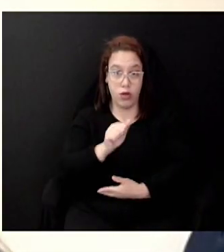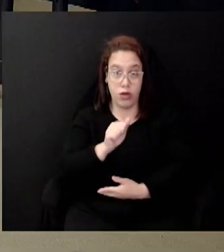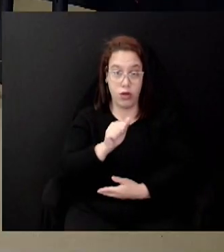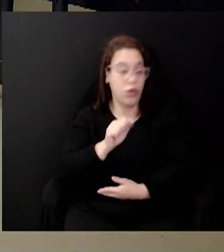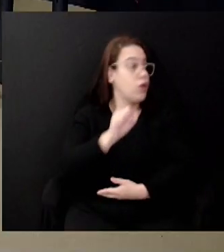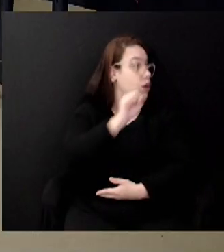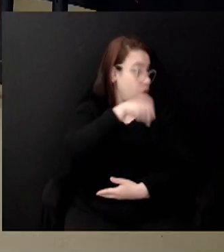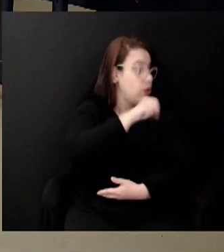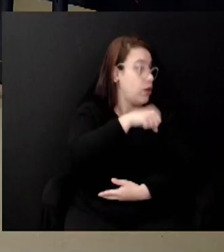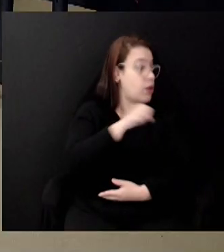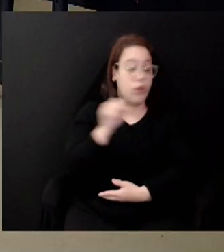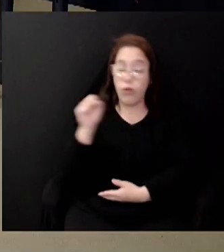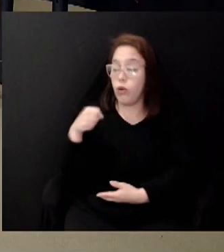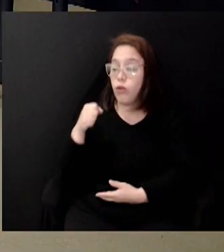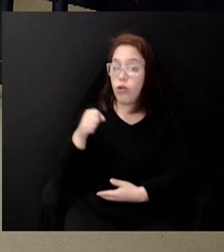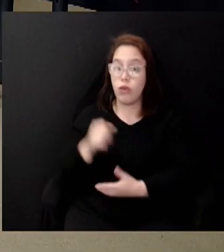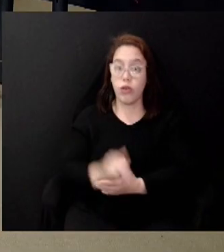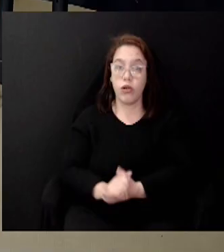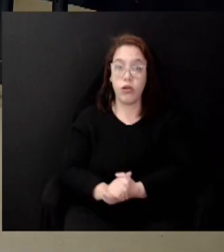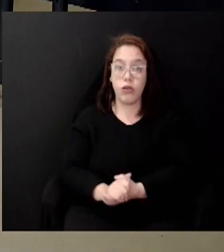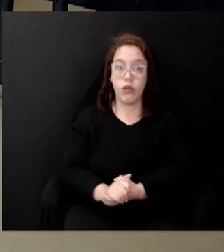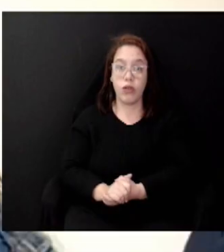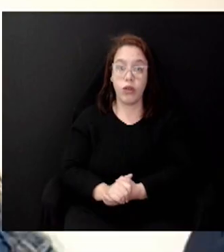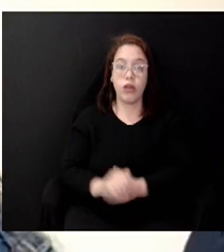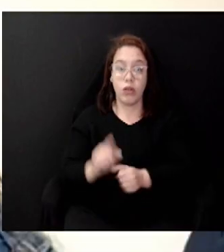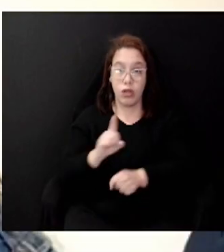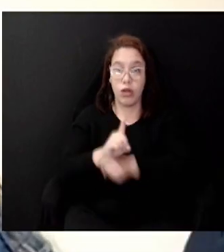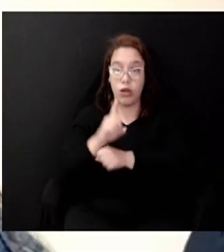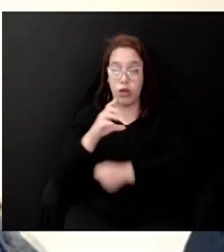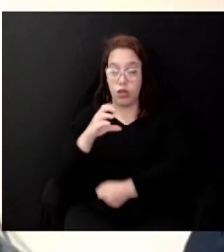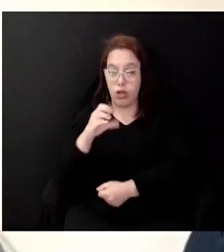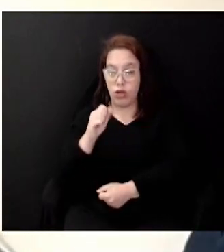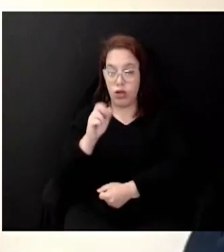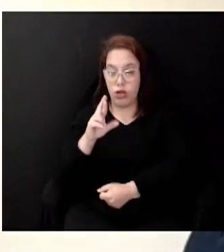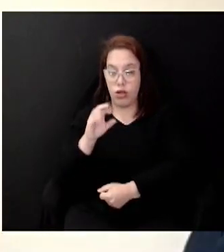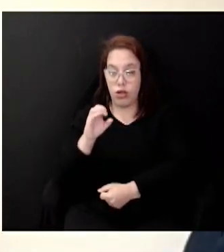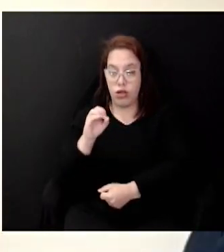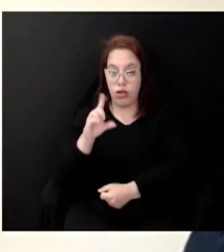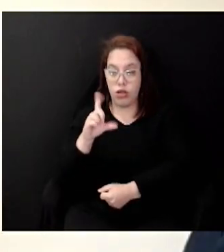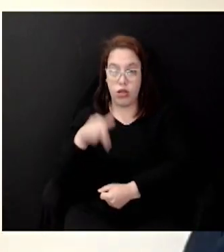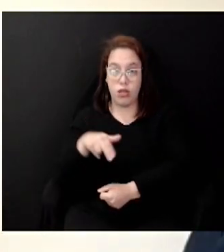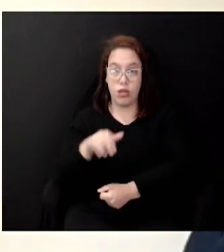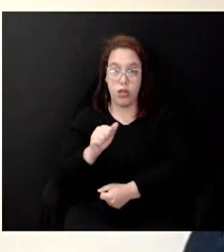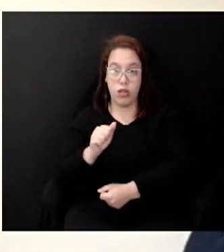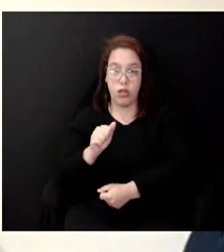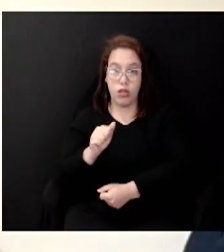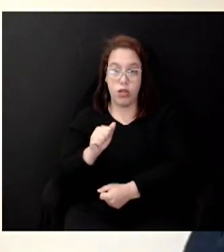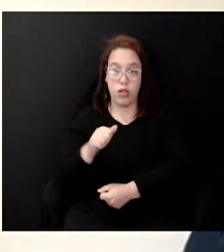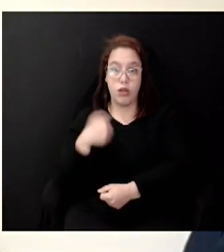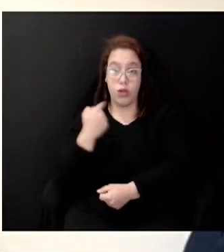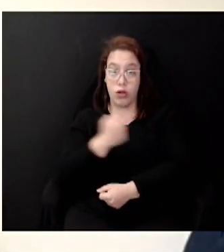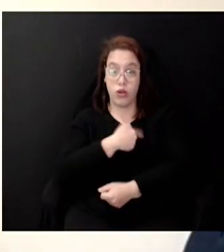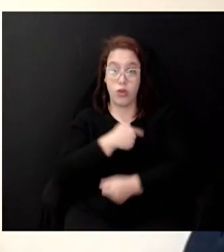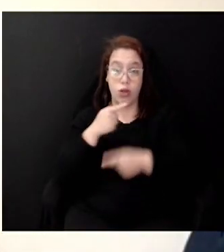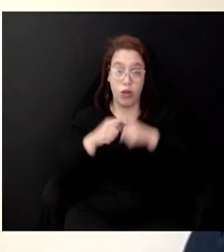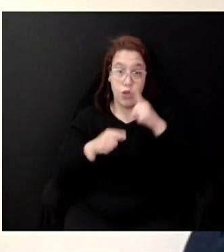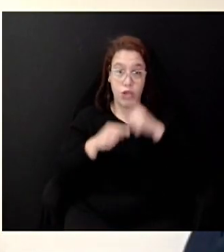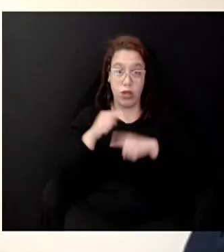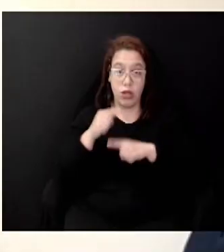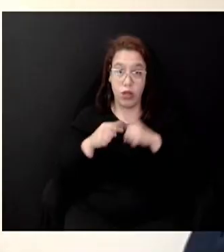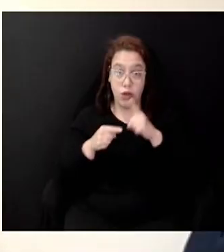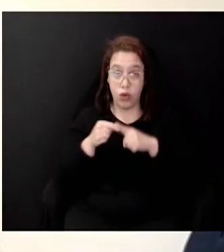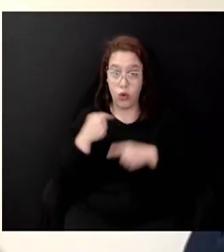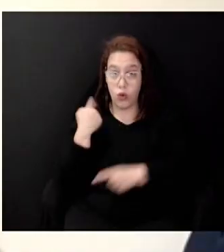Isso. Doutora Carolina, a respeito do produto, né? Que nós somos o produto e